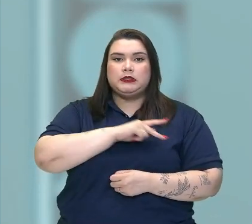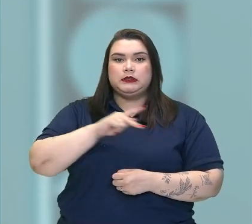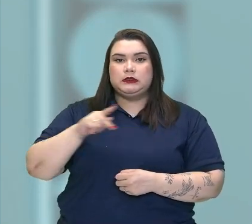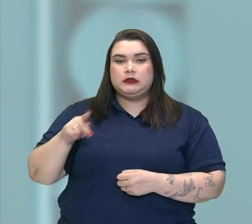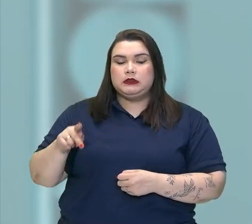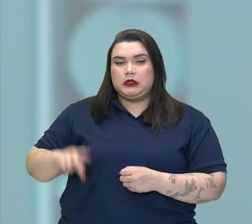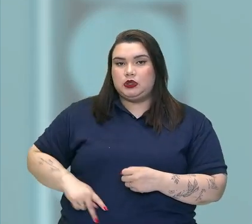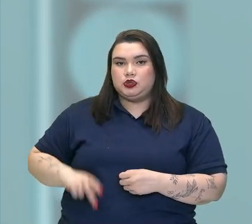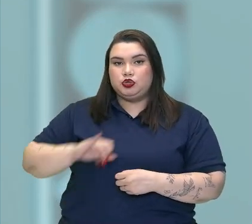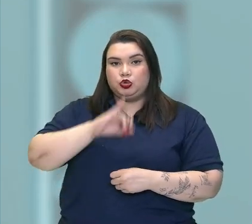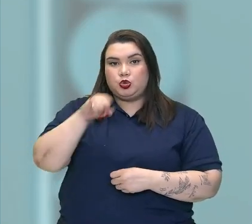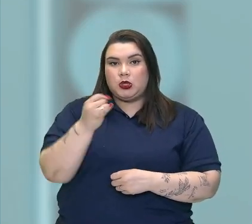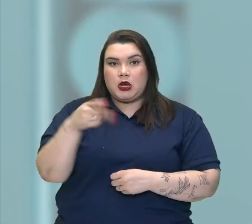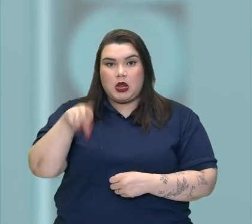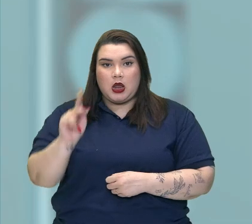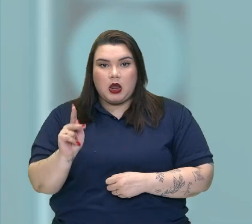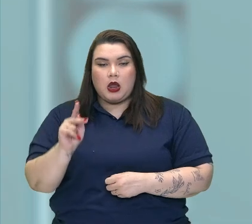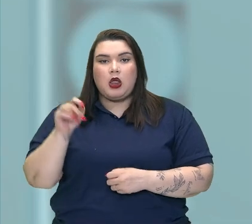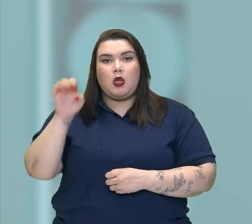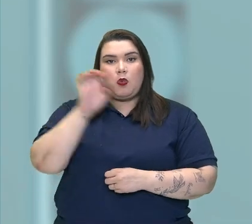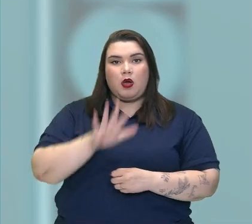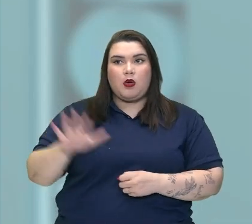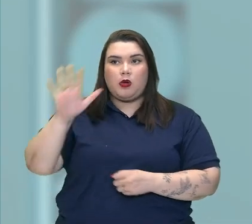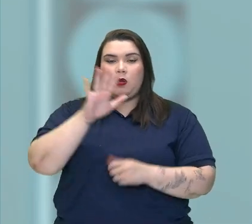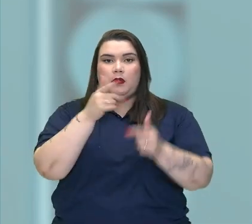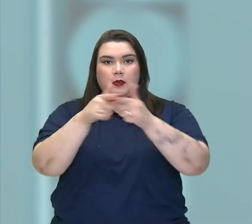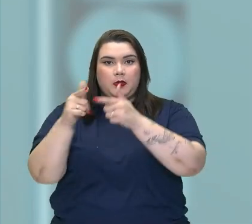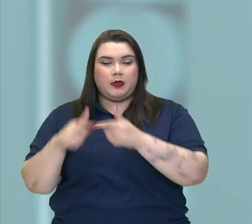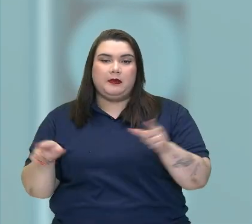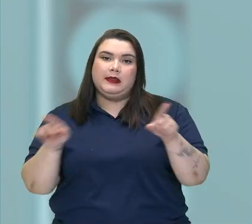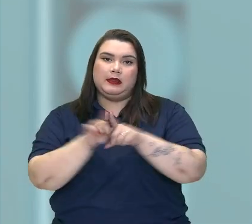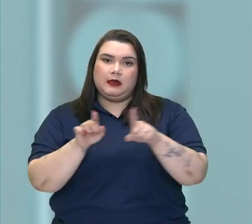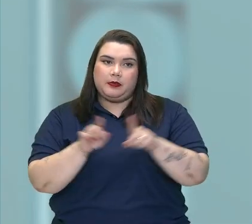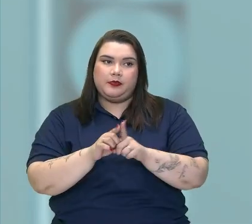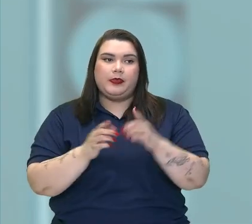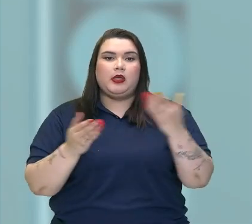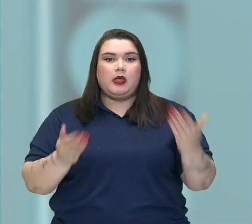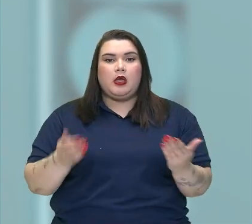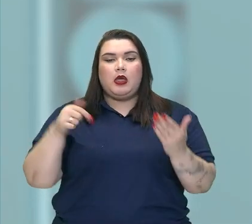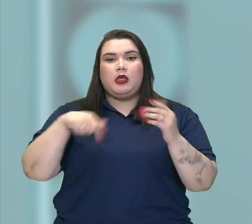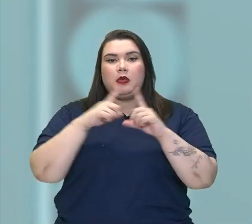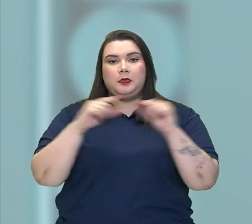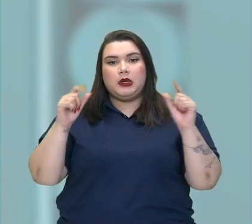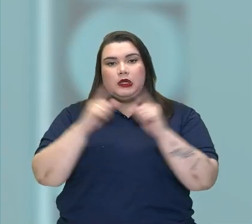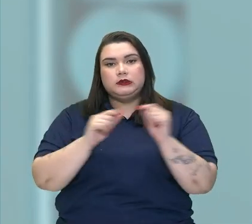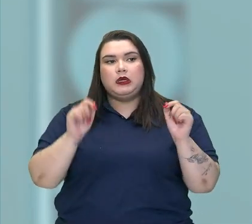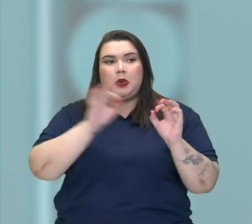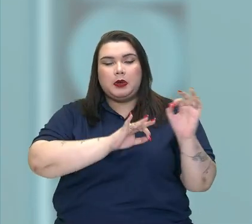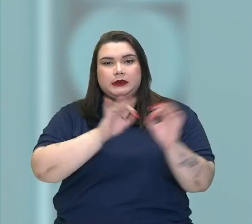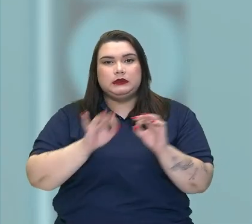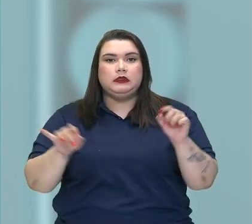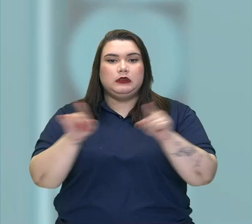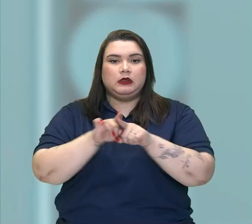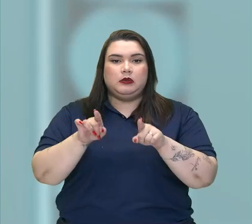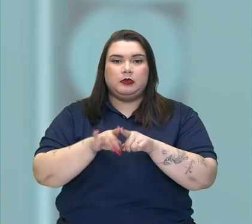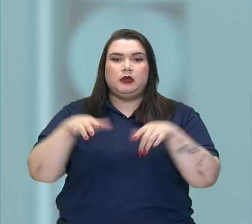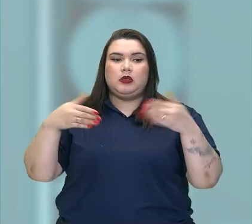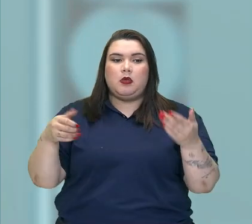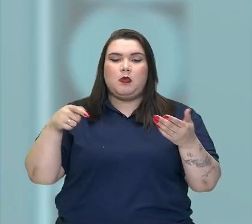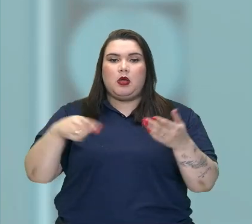Brasília. A Europa passa por um momento de reconstrução em função das guerras. Então, vamos ver poesias em bloco, como se fizessem